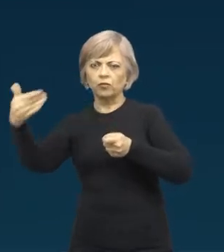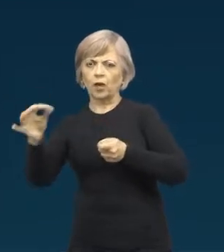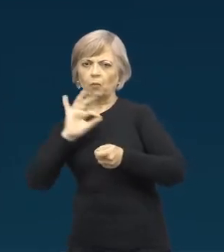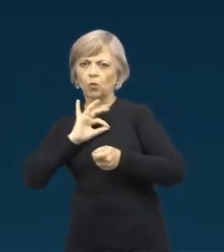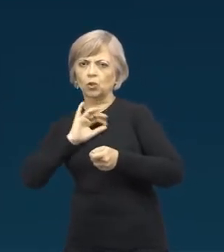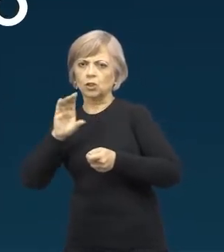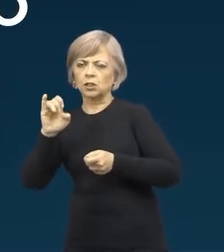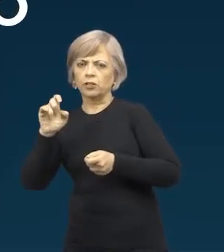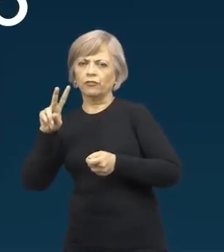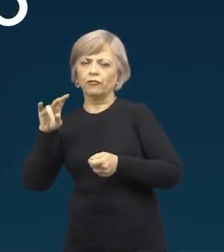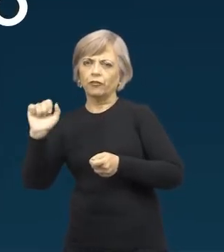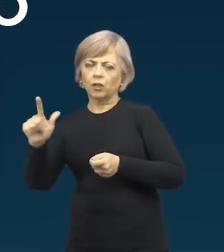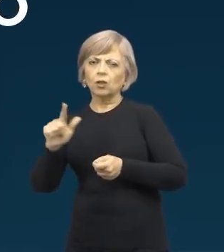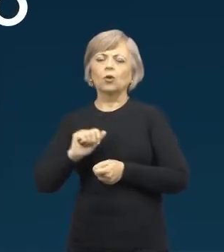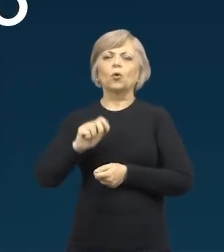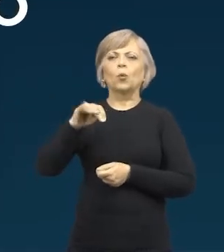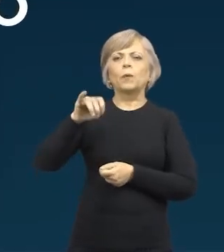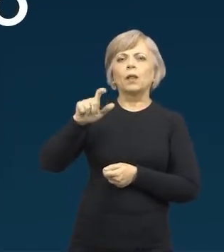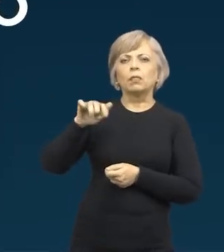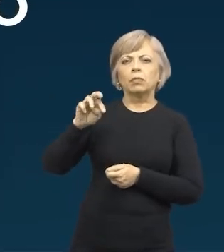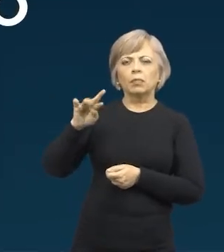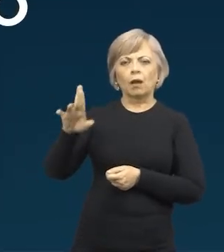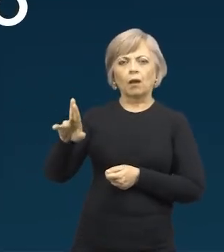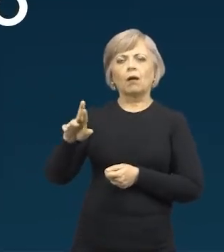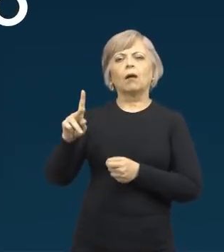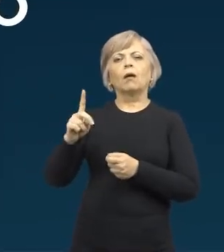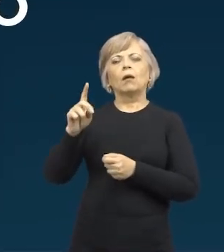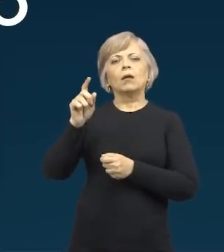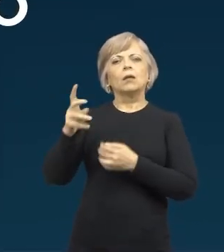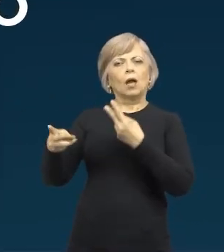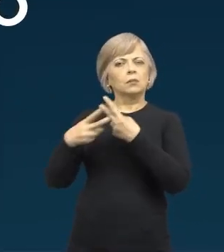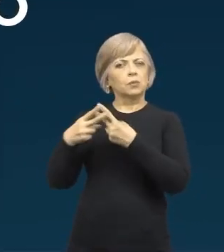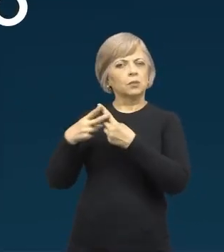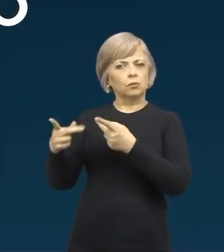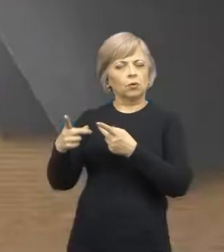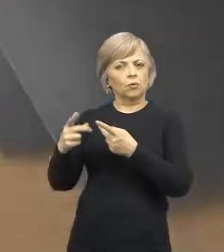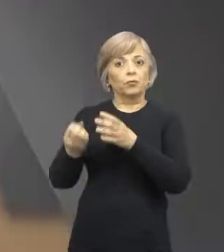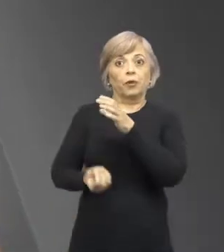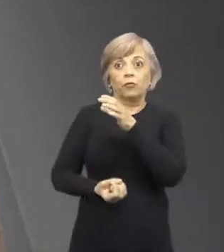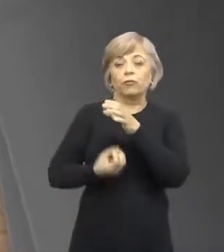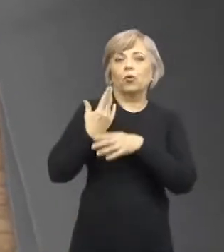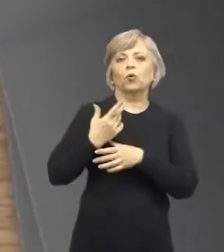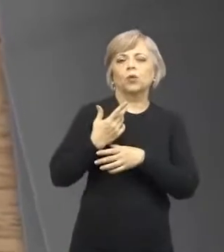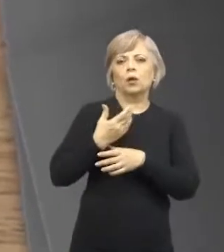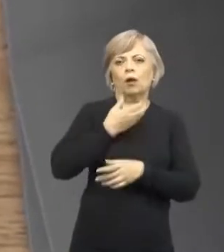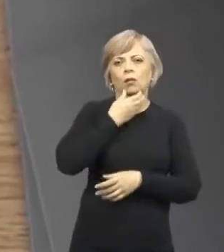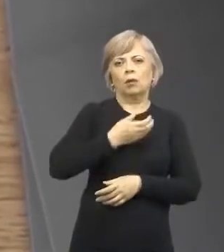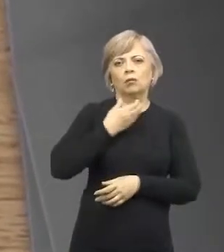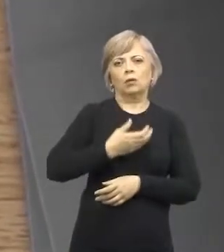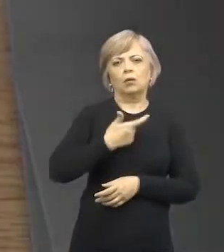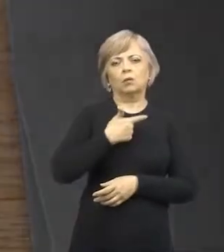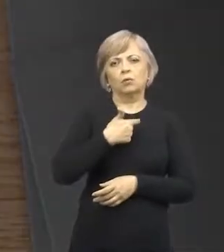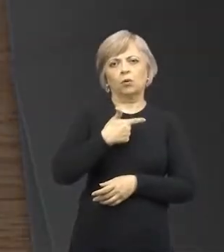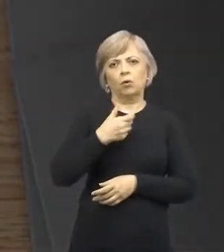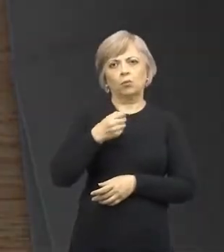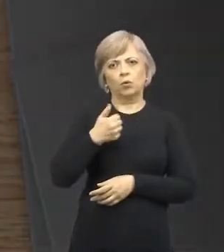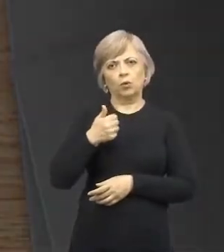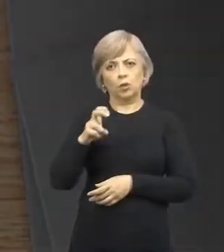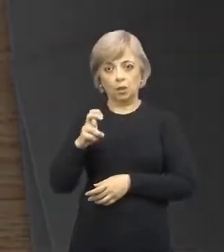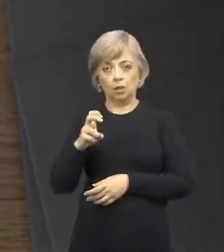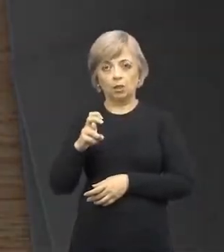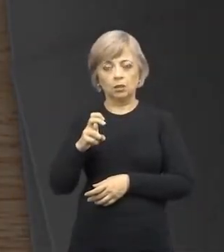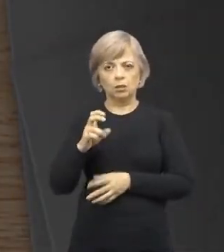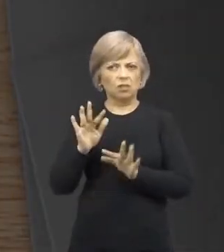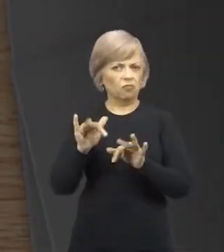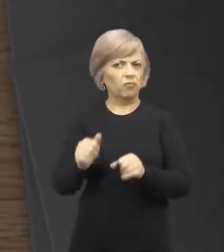à Polícia Militar e ao sistema penitenciário. Ele foi criado em dezembro de 2015, no final de dezembro